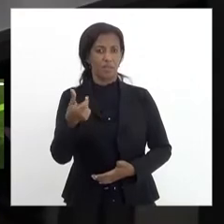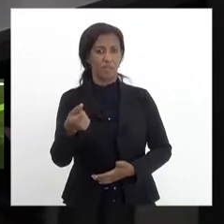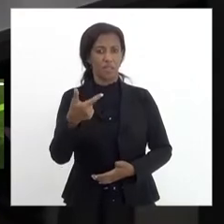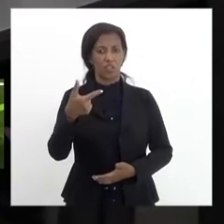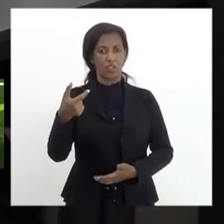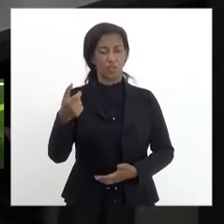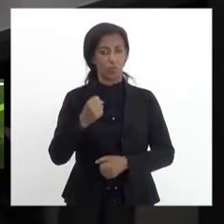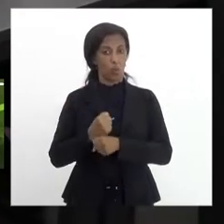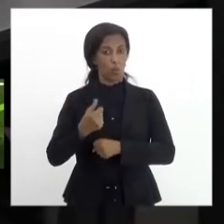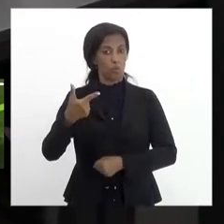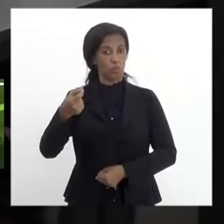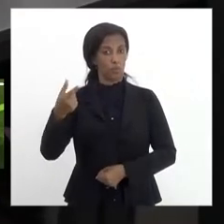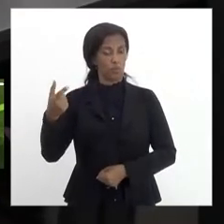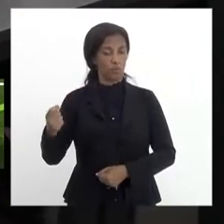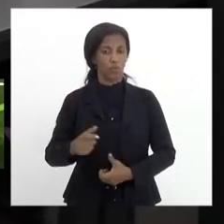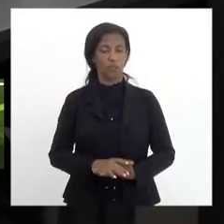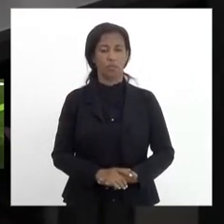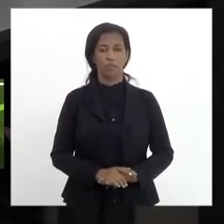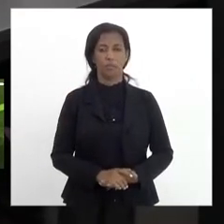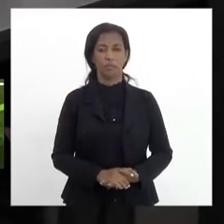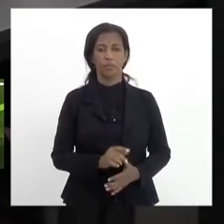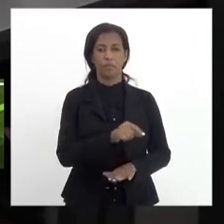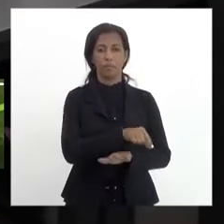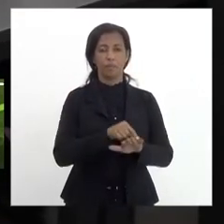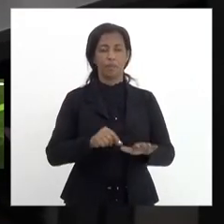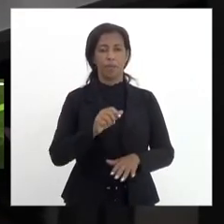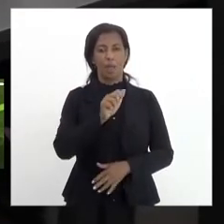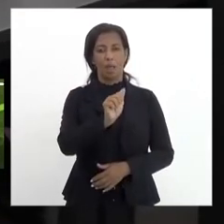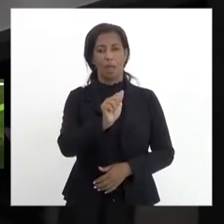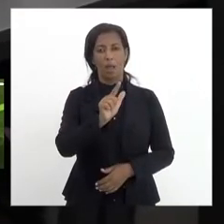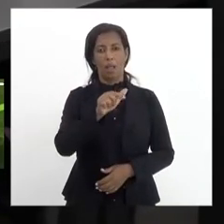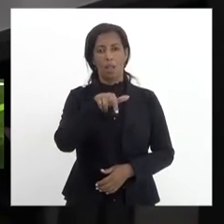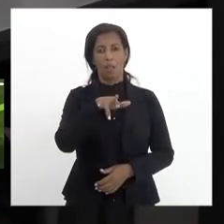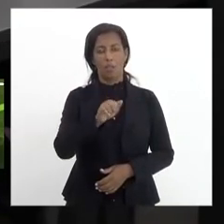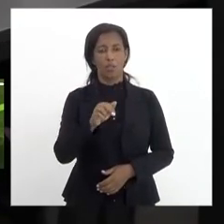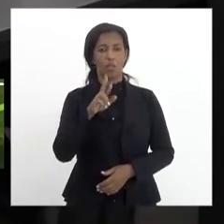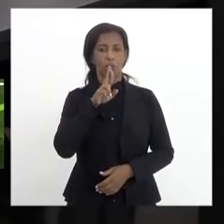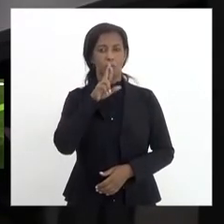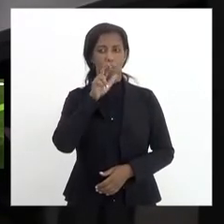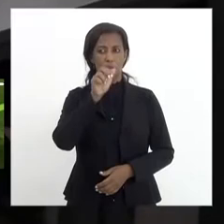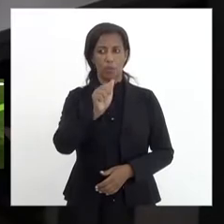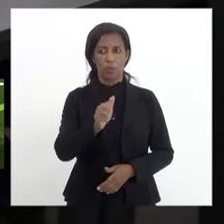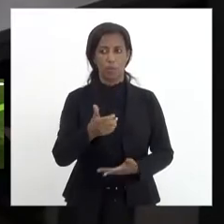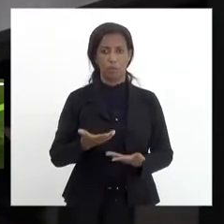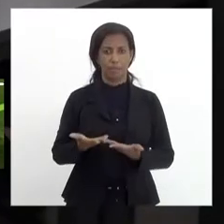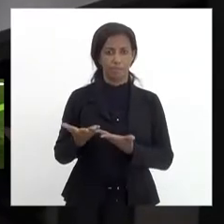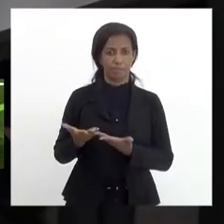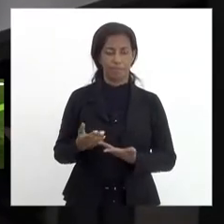2626-2020, de autoria do deputado Alexandre Knoploch, Rodrigo Amorim, inclusive, e outros.